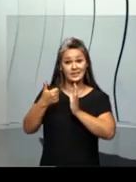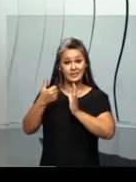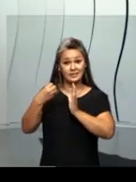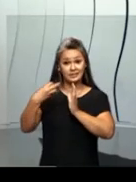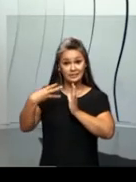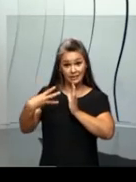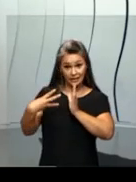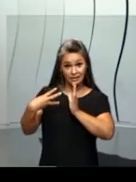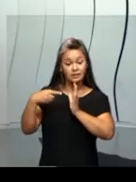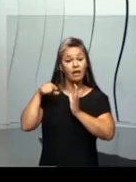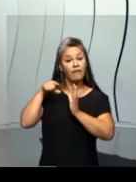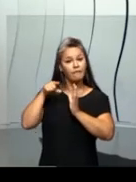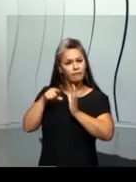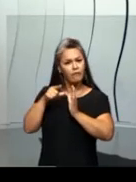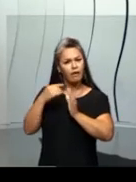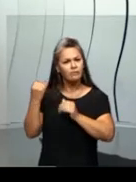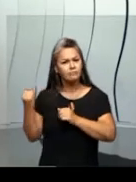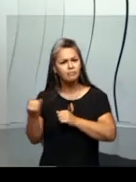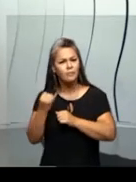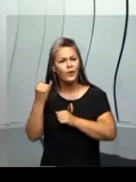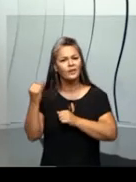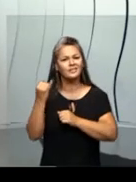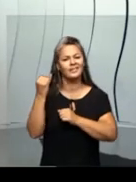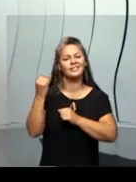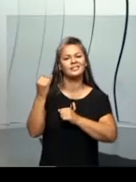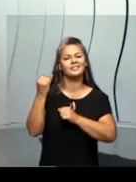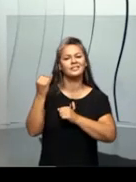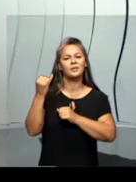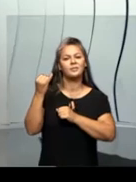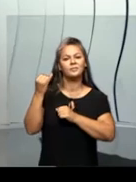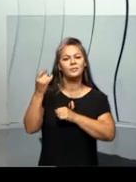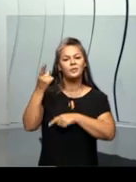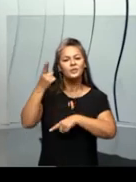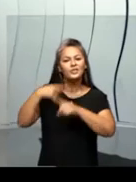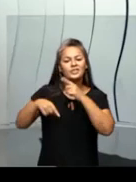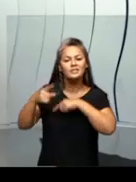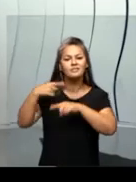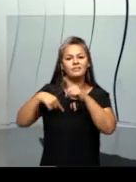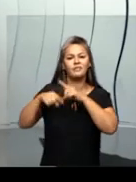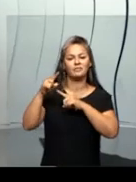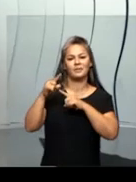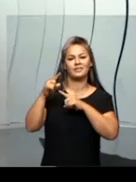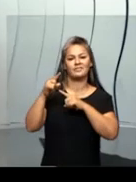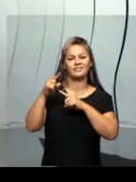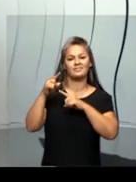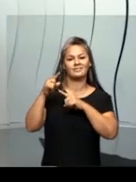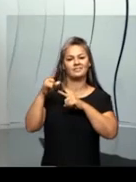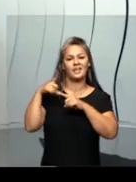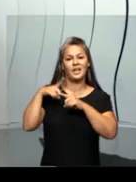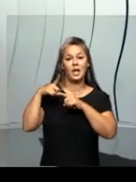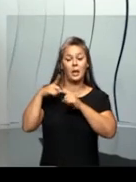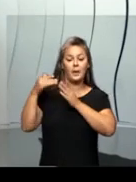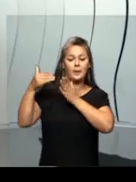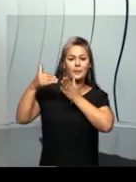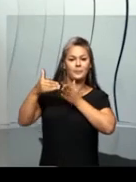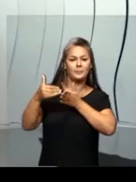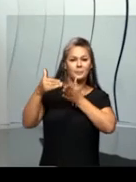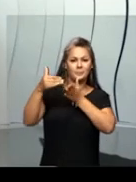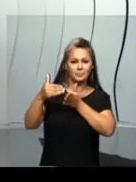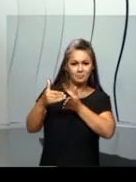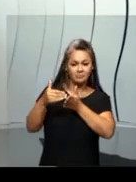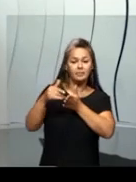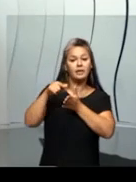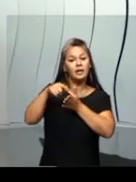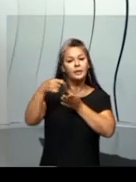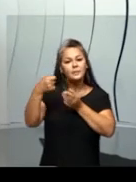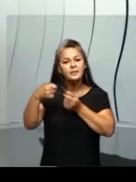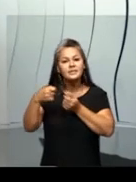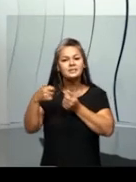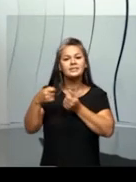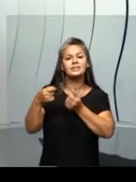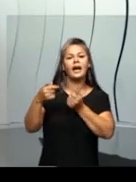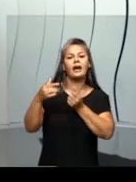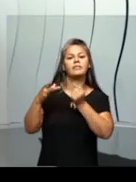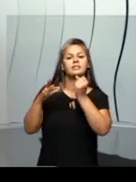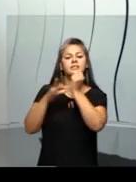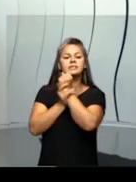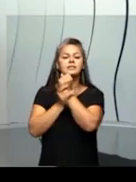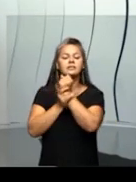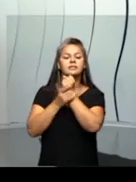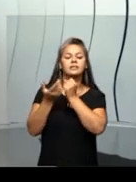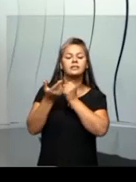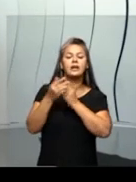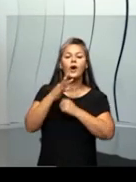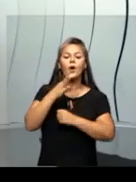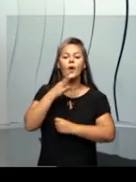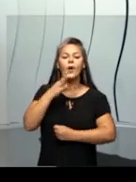esse período chamado de colonialismo, né, esse período que a gente tem aí das grandes navegações, descoberta de territórios, exploração desses